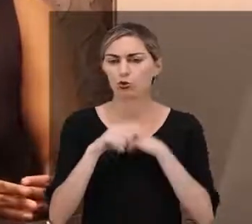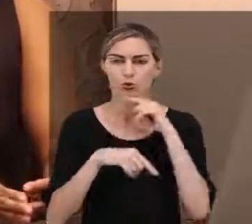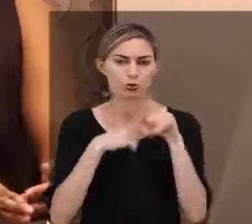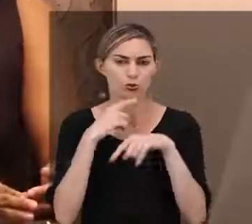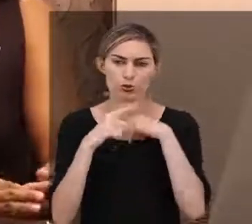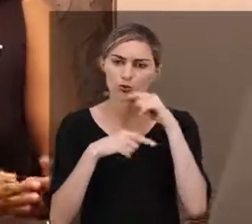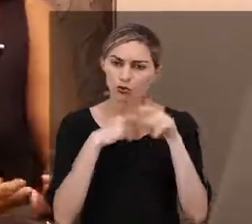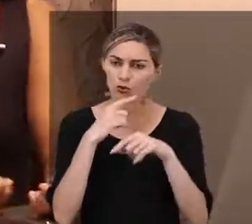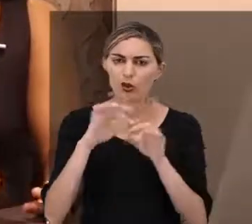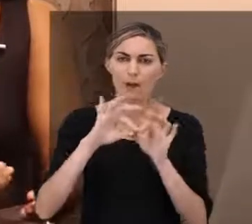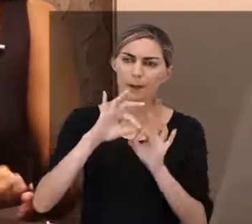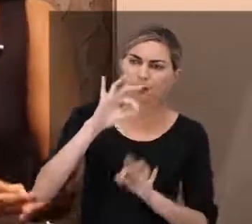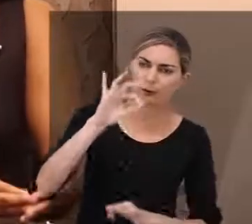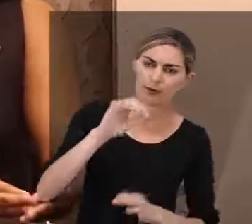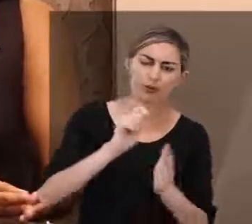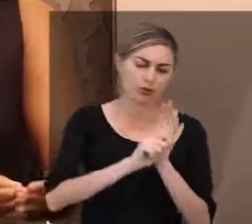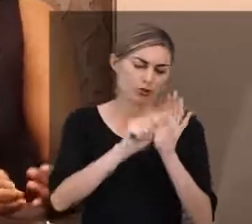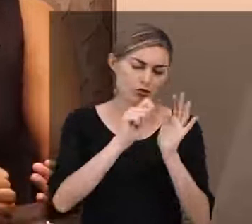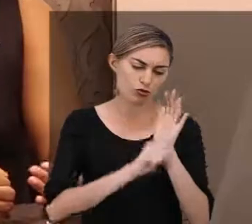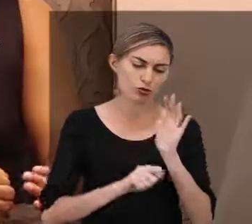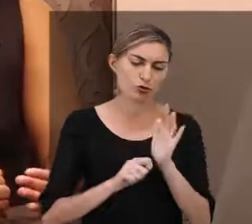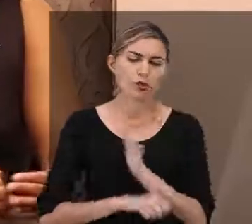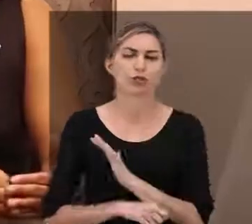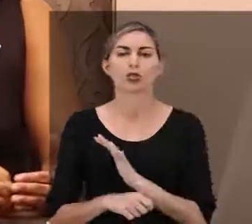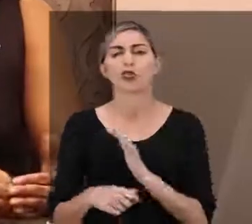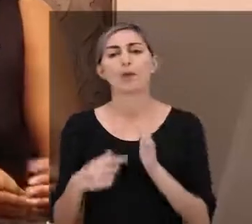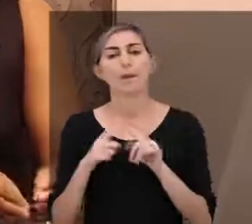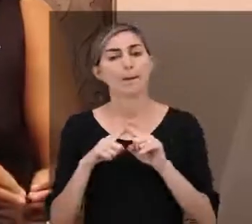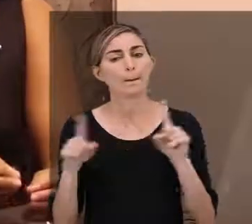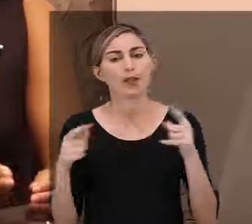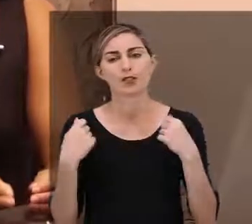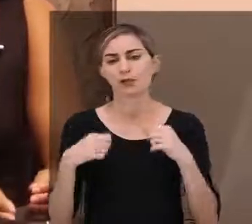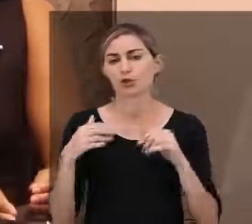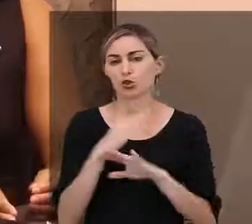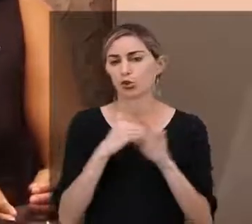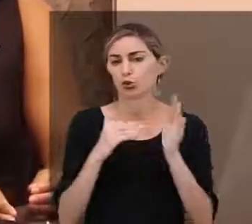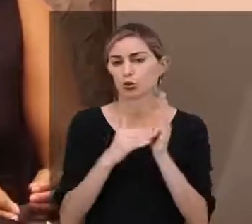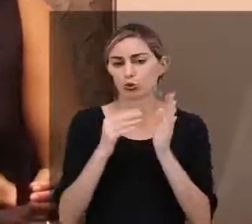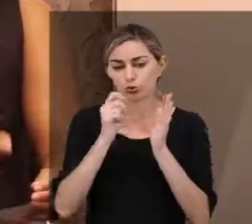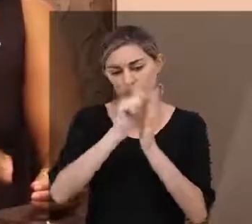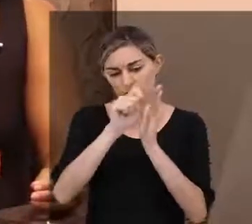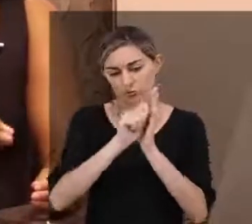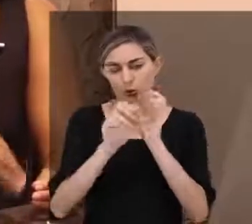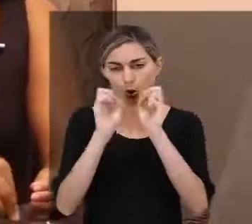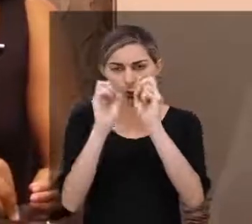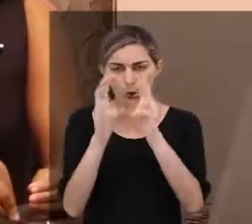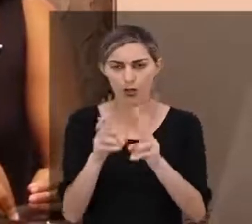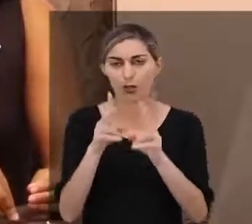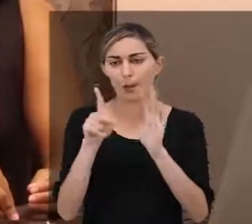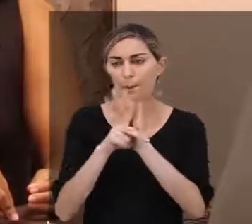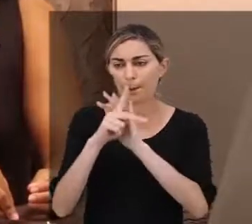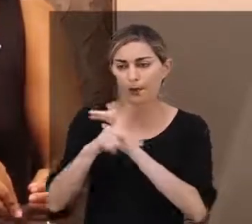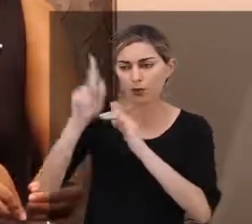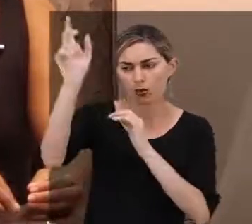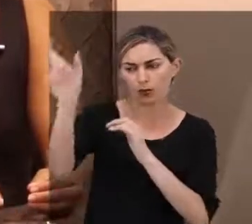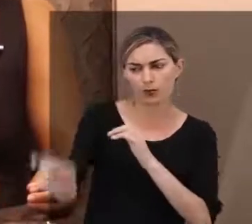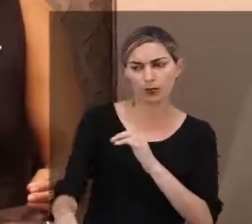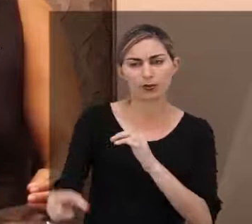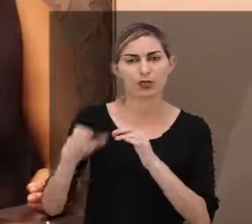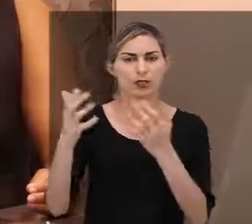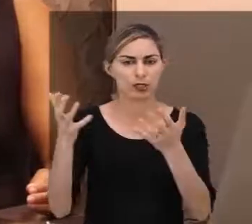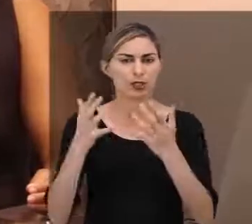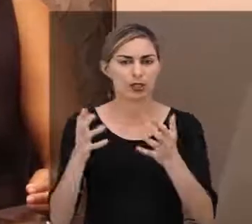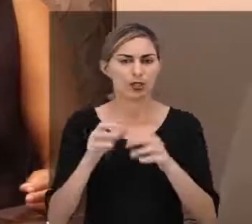com medida, bota por escrito, mas tem que estar tudo completinho para o próprio cliente, se